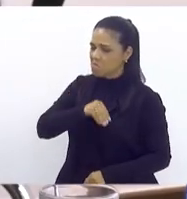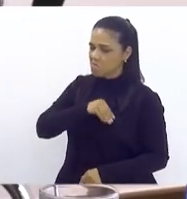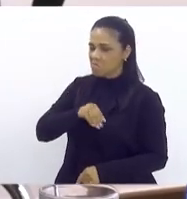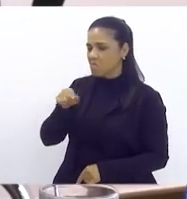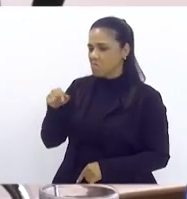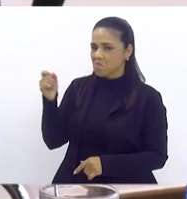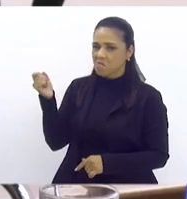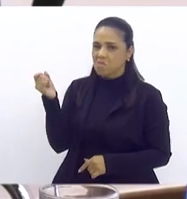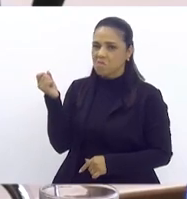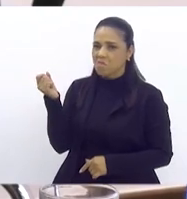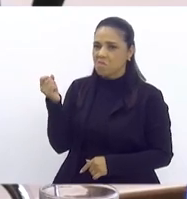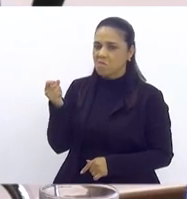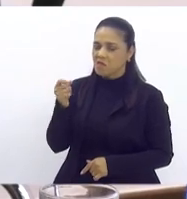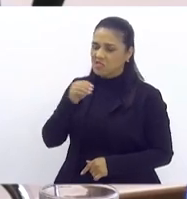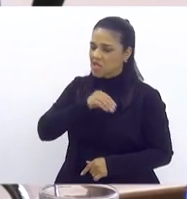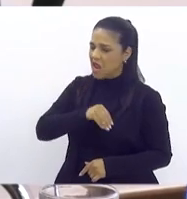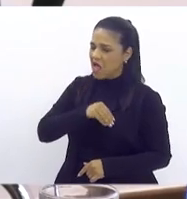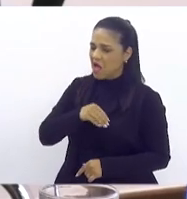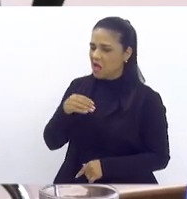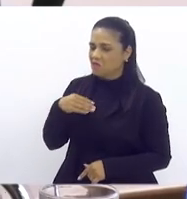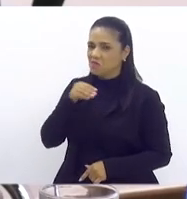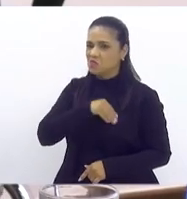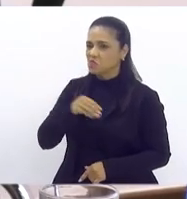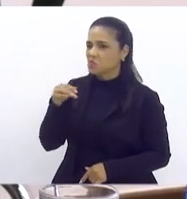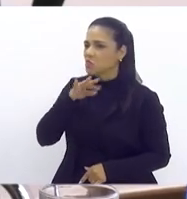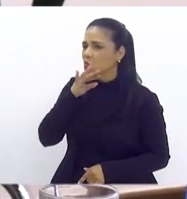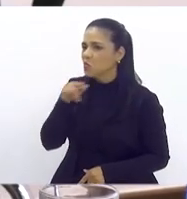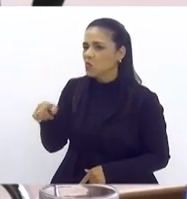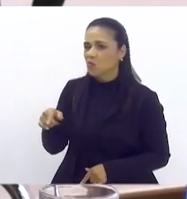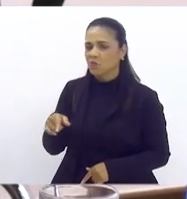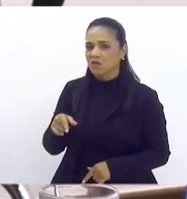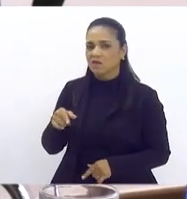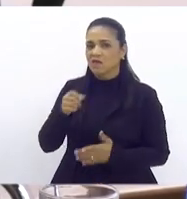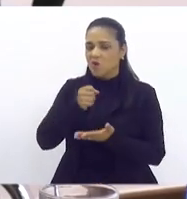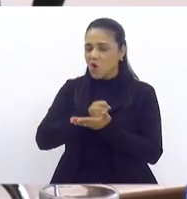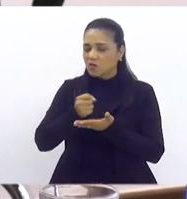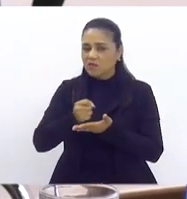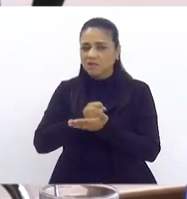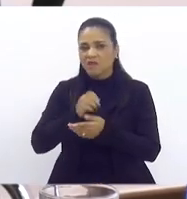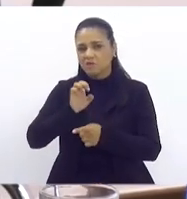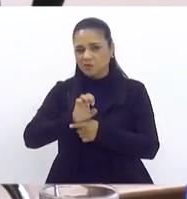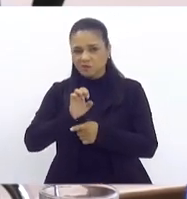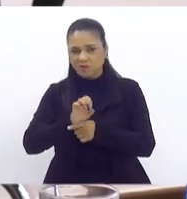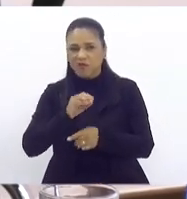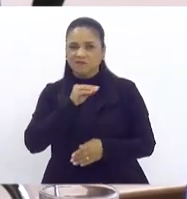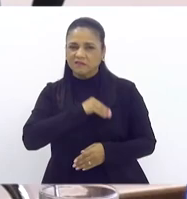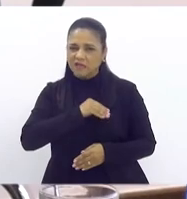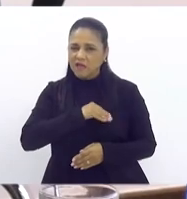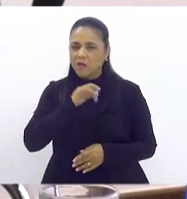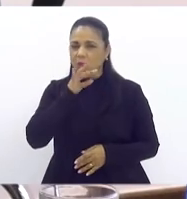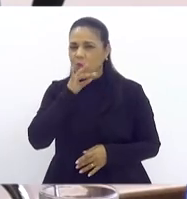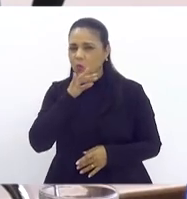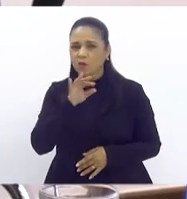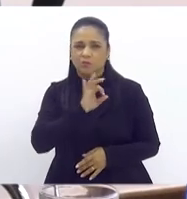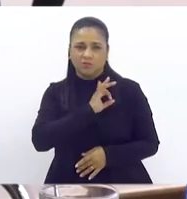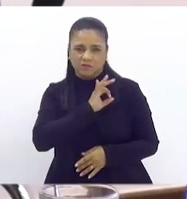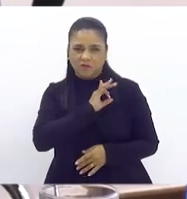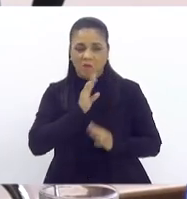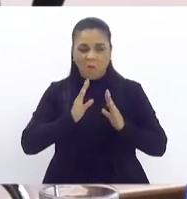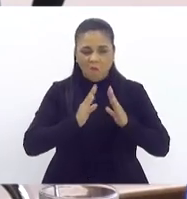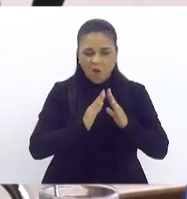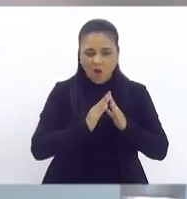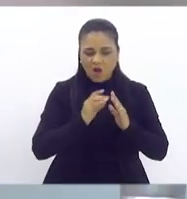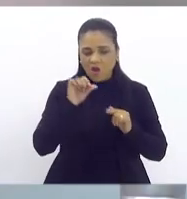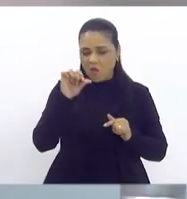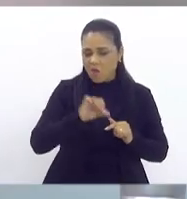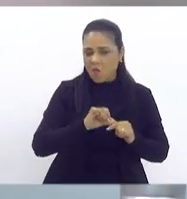porque os policiais ganham mal porque os policiais são maltratados pelo Estado porque os policiais moram mal de fato você é um lixo